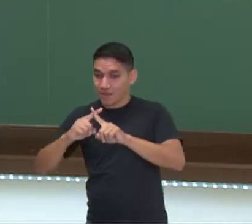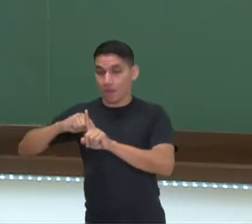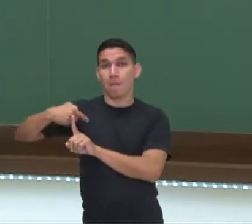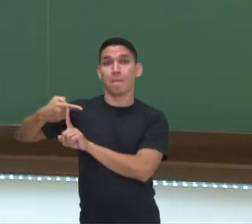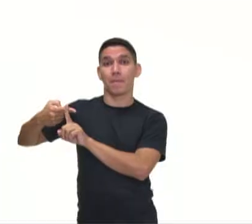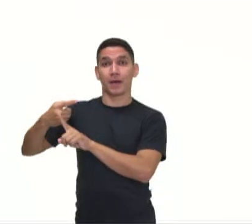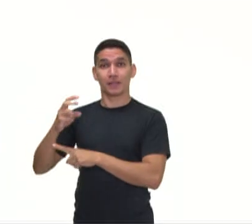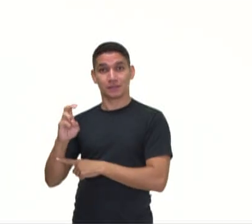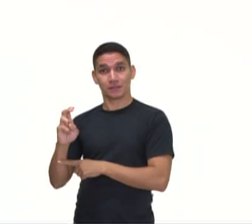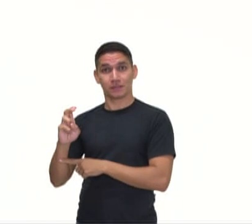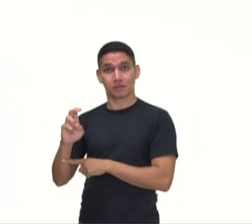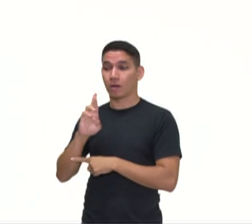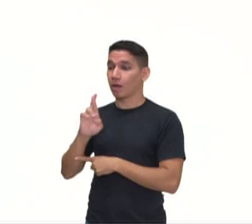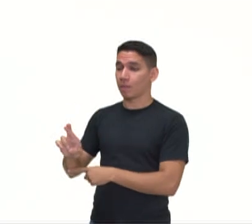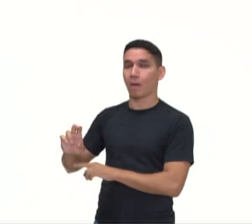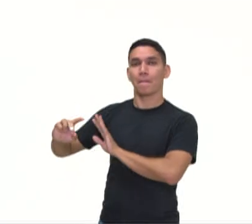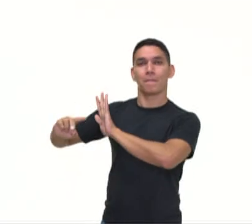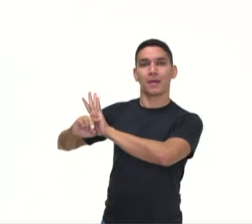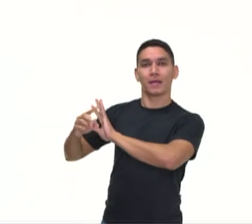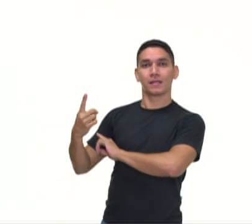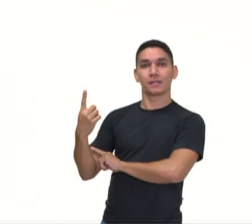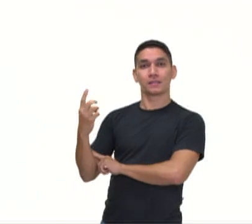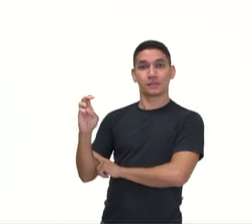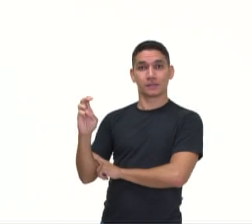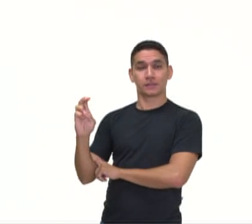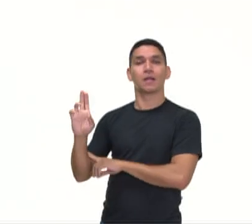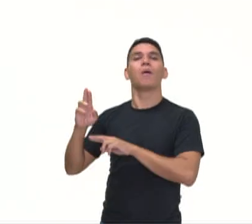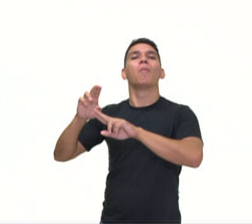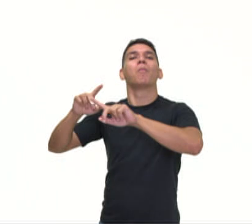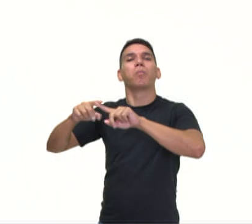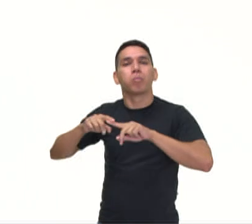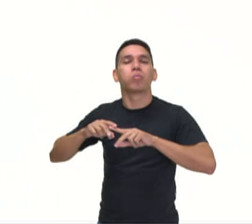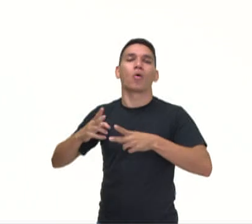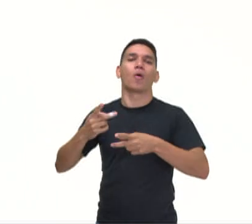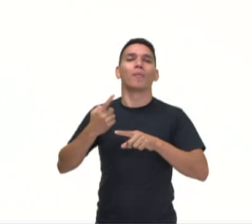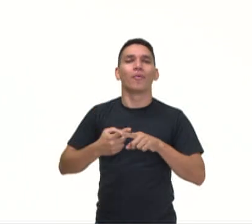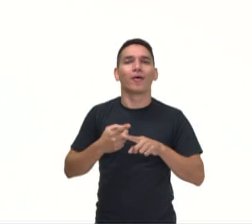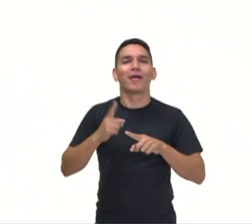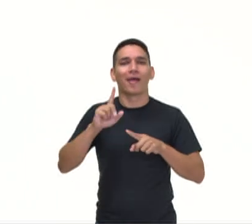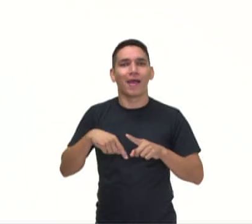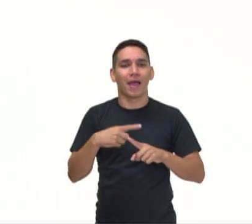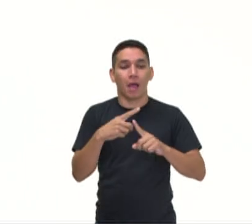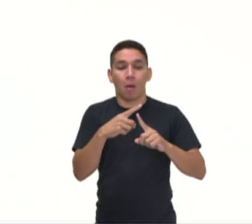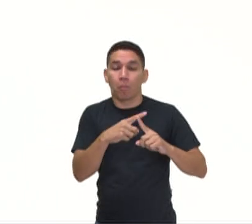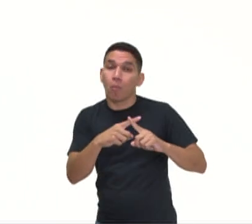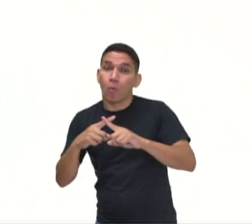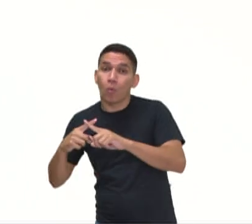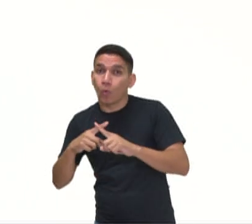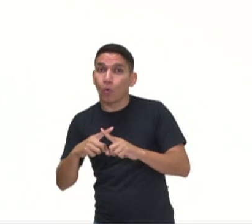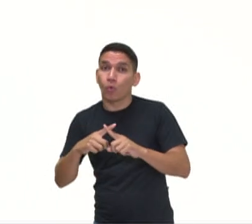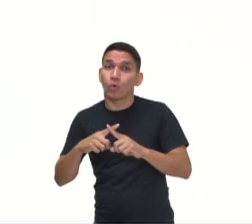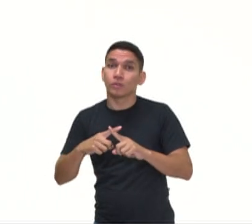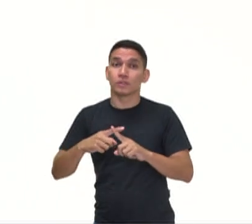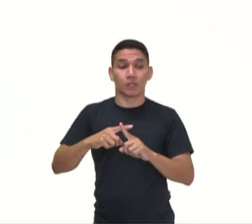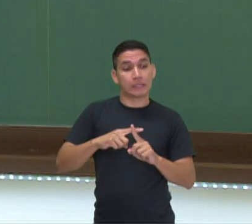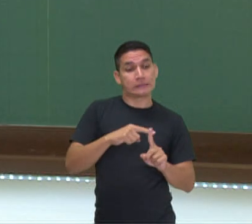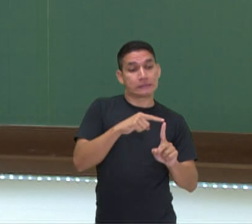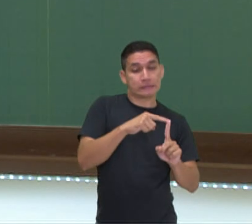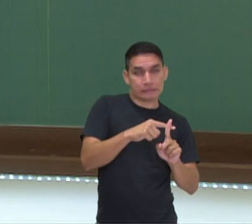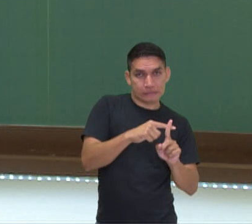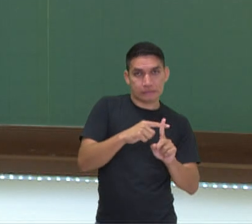5 que vai dar menos 15 porque estamos multiplicando dois valores com sinais